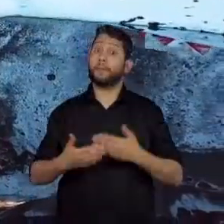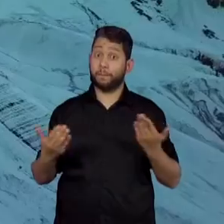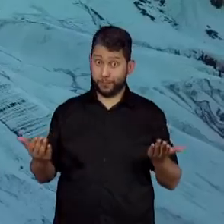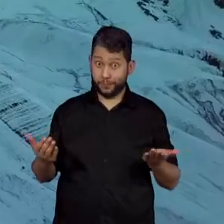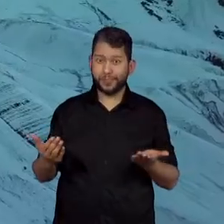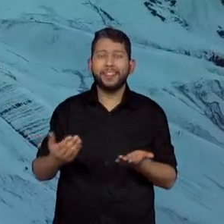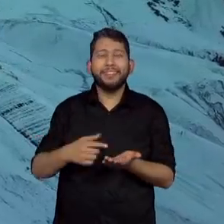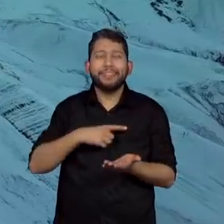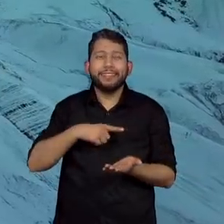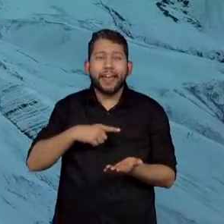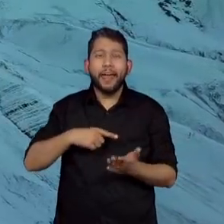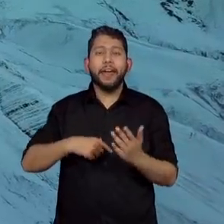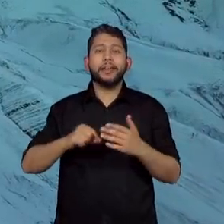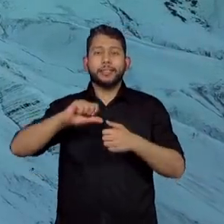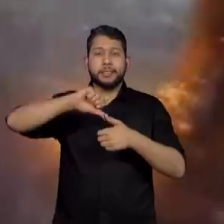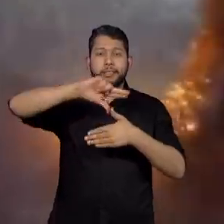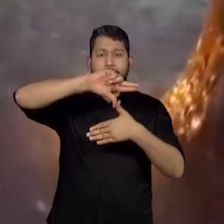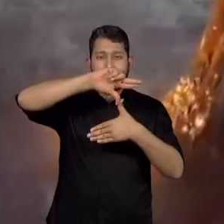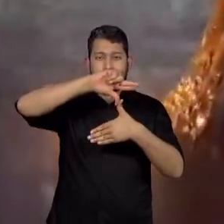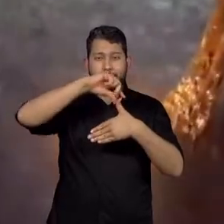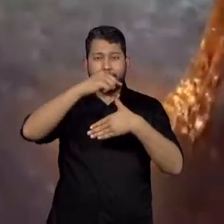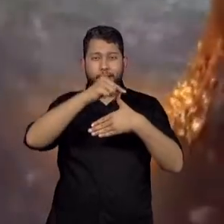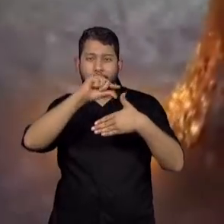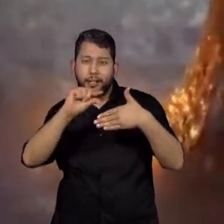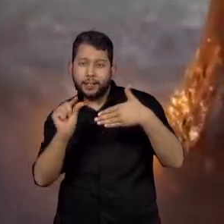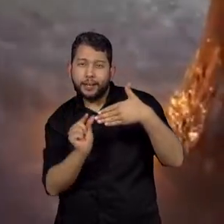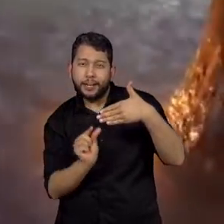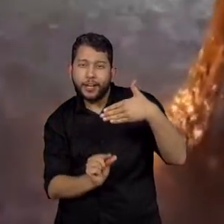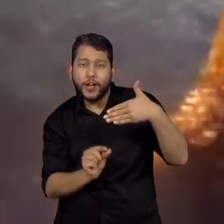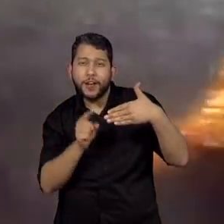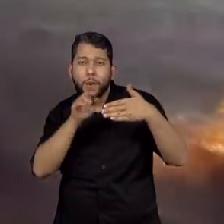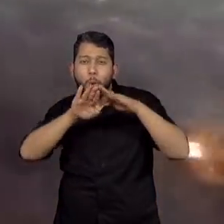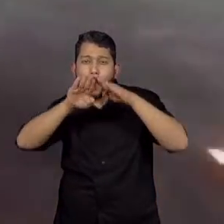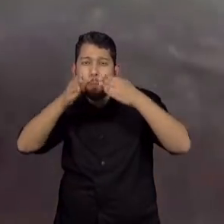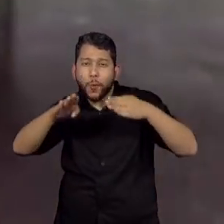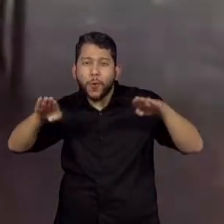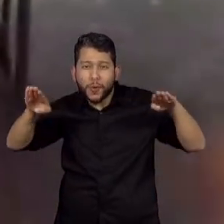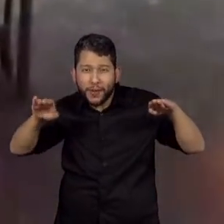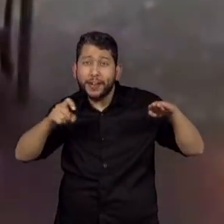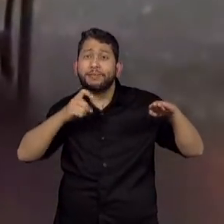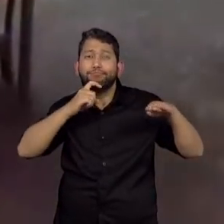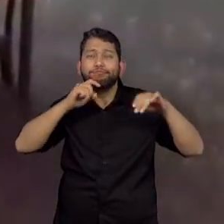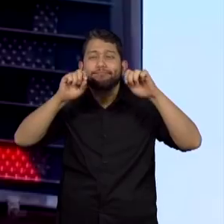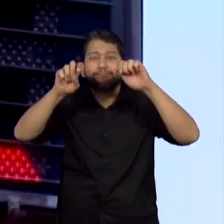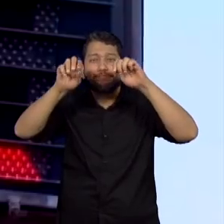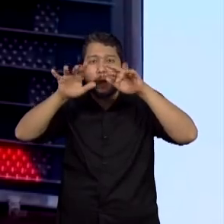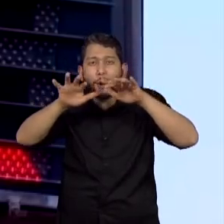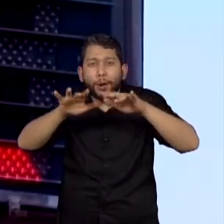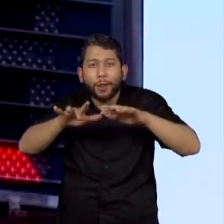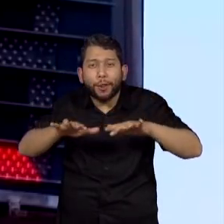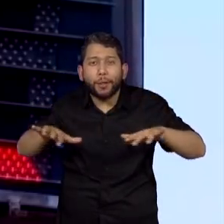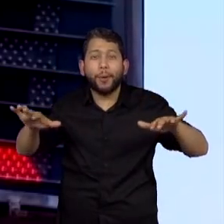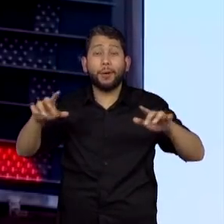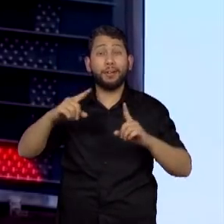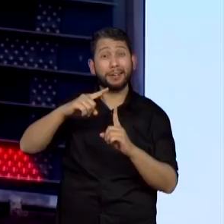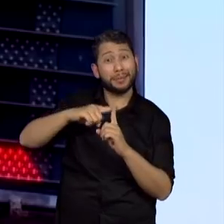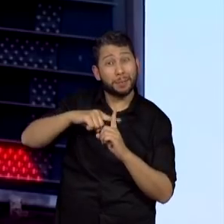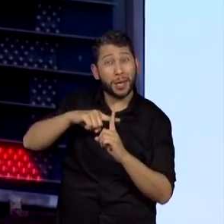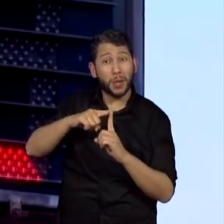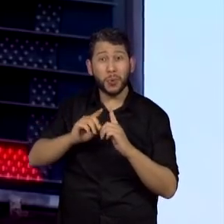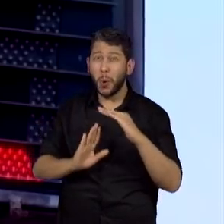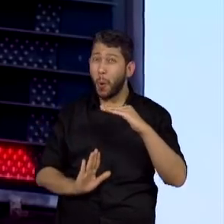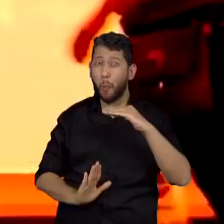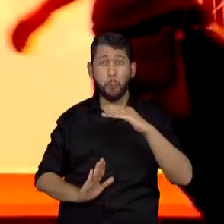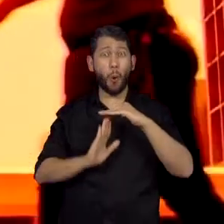Derretimento das geleiras dos Andes, mudanças drásticas no padrão de chuvas, temperaturas de superfície cada vez mais